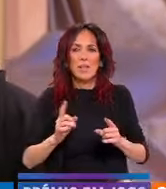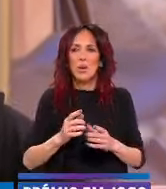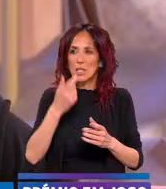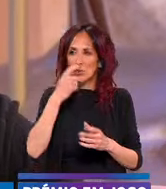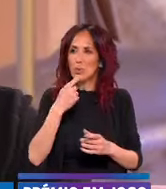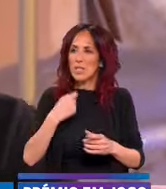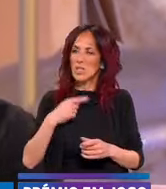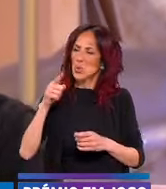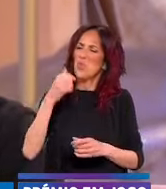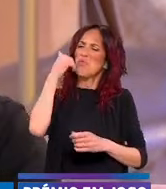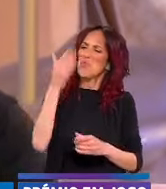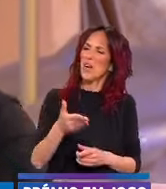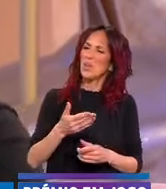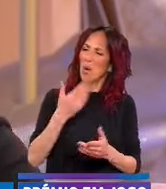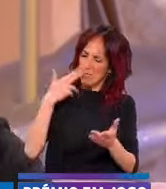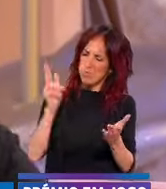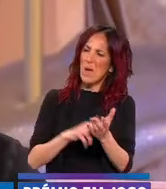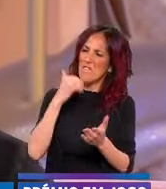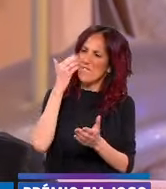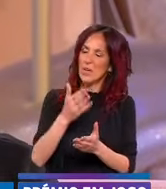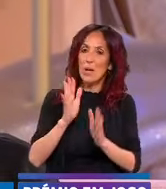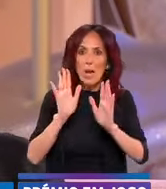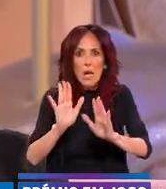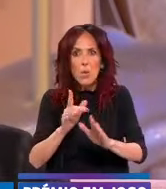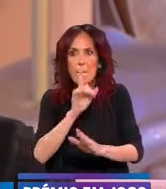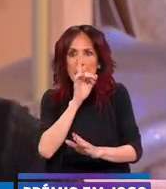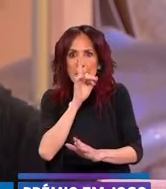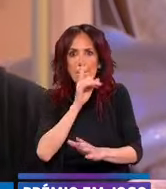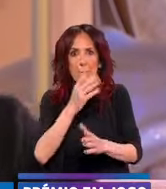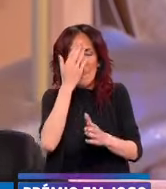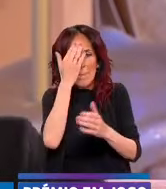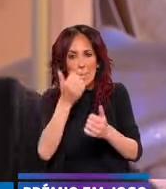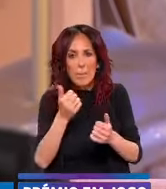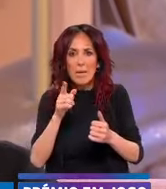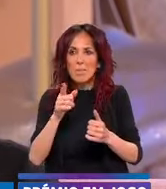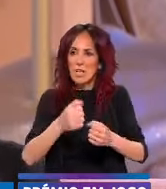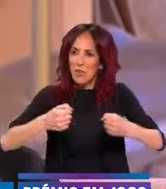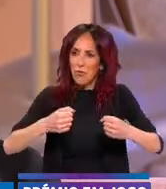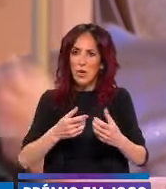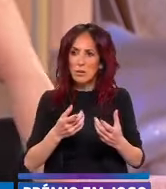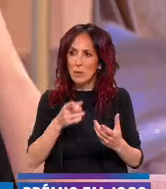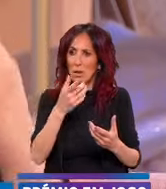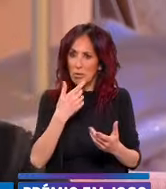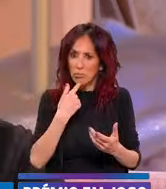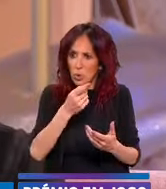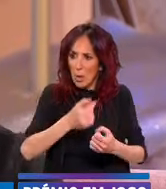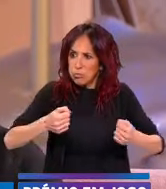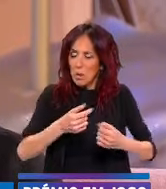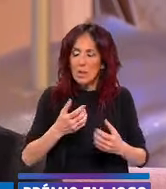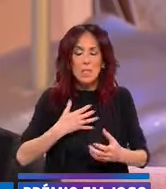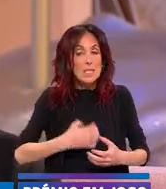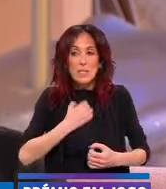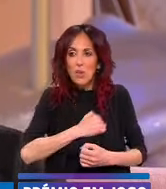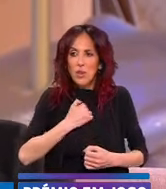portanto eu posso dizer não há coisas que é bom senso isto e quer dizer ah não mas ela é forte então eu posso dizer que ela é forte Isto é aqui eu fico mesmo